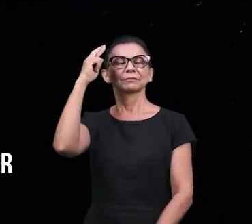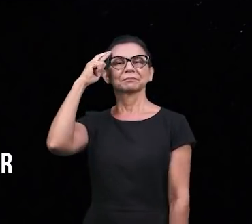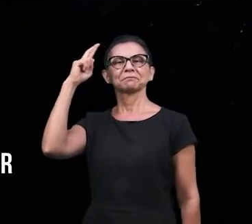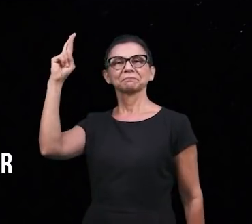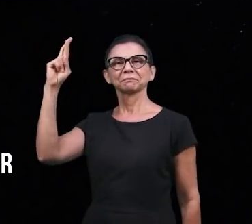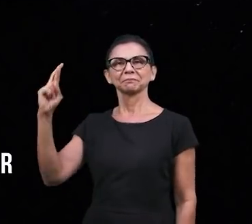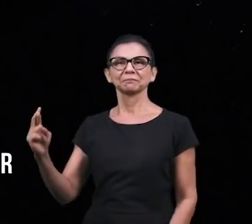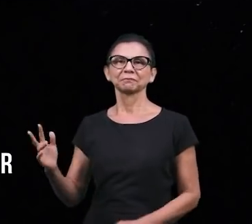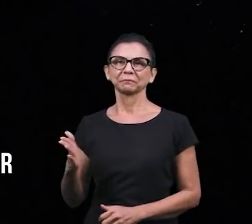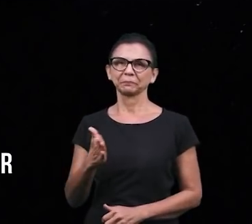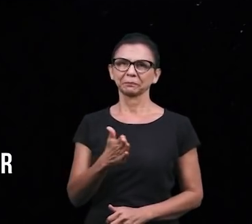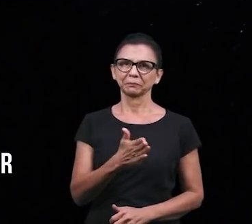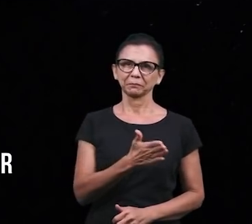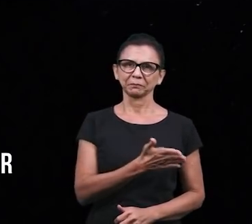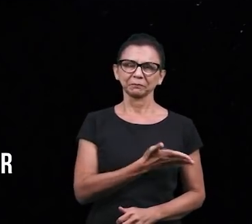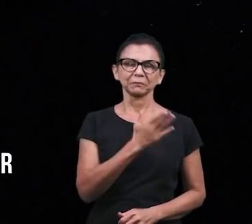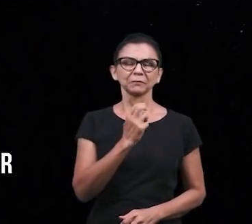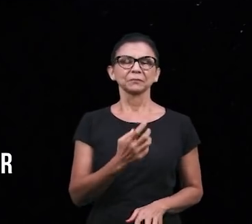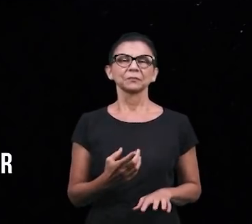Senhor.